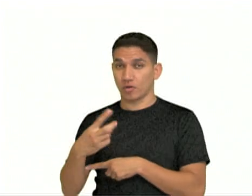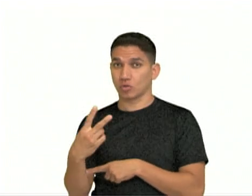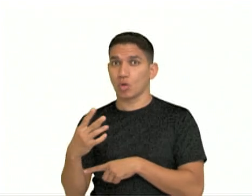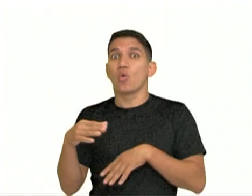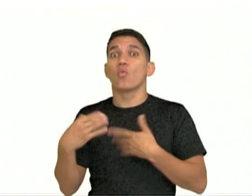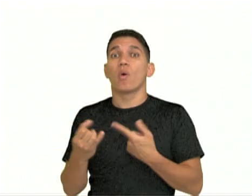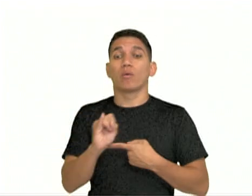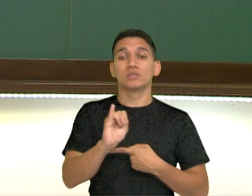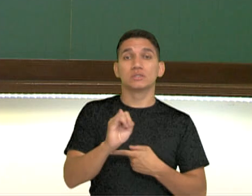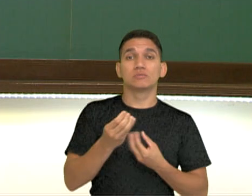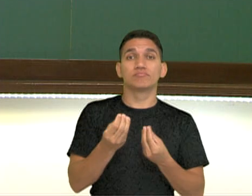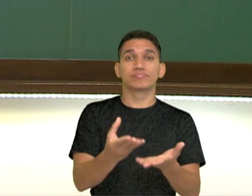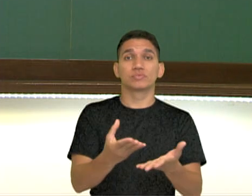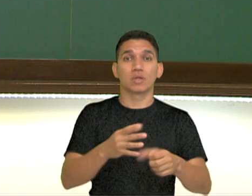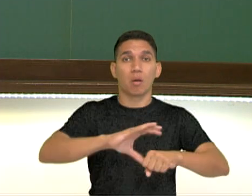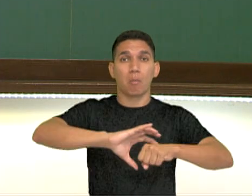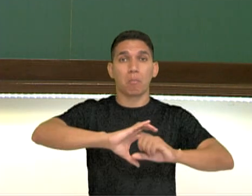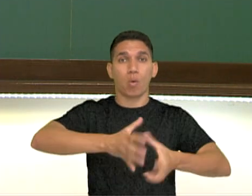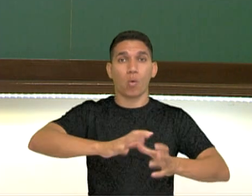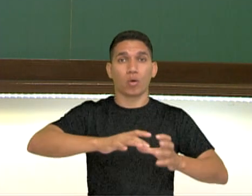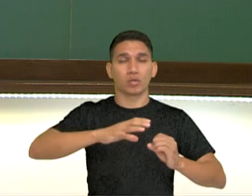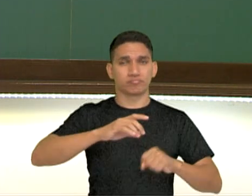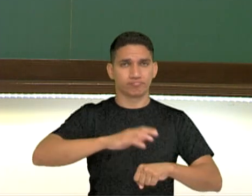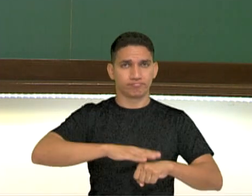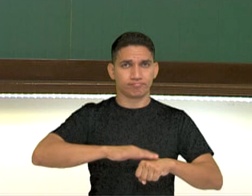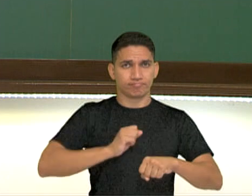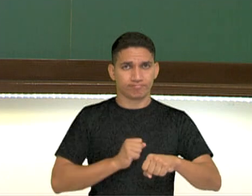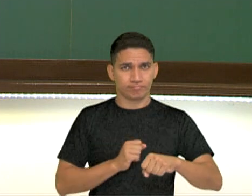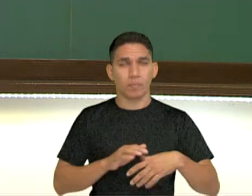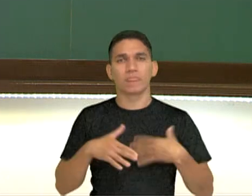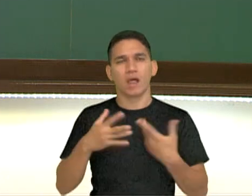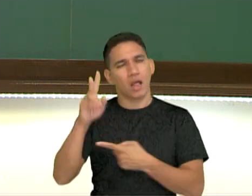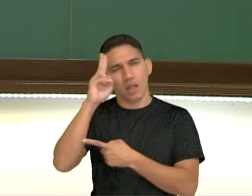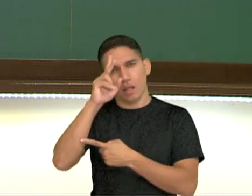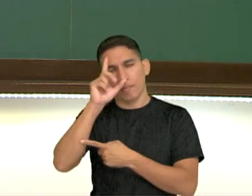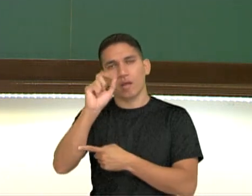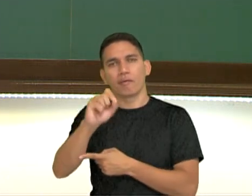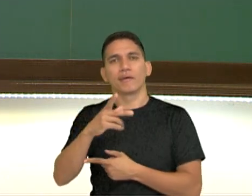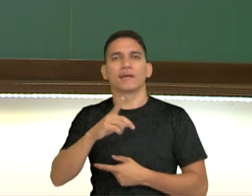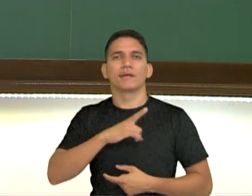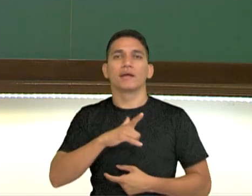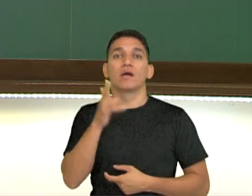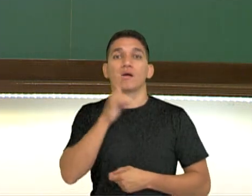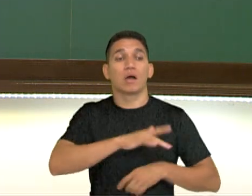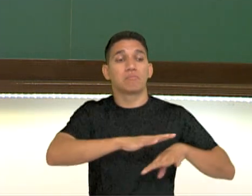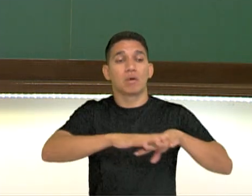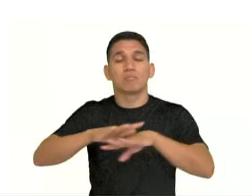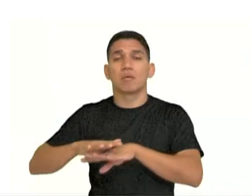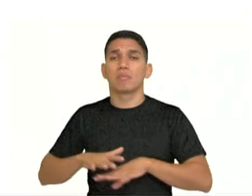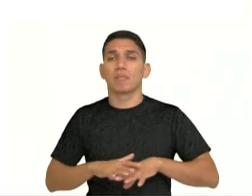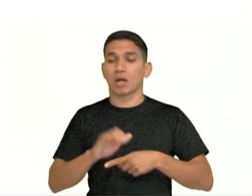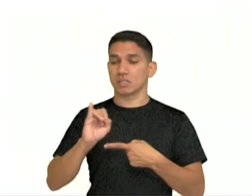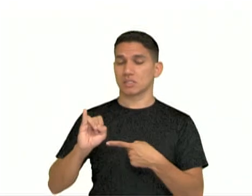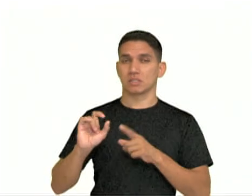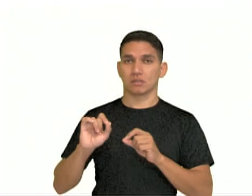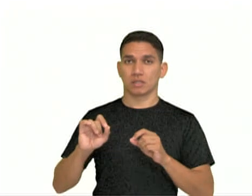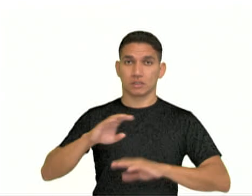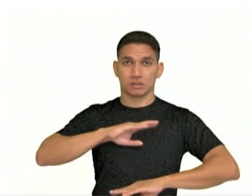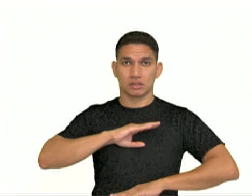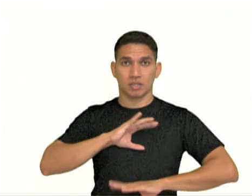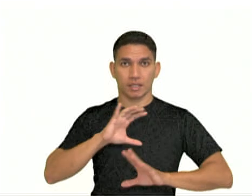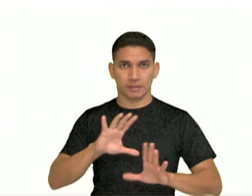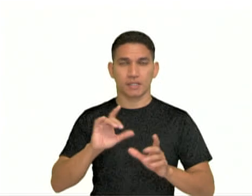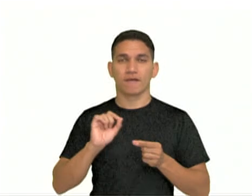impulso ofertado para essa bolinha aí? Se vocês forem lembrar aqui, né, a gente pode calcular esse impulso nessa situação,